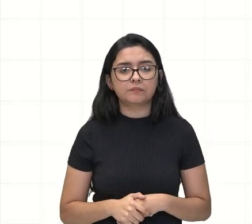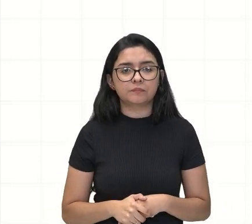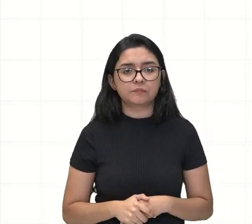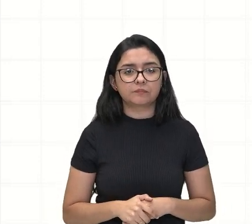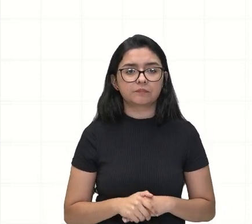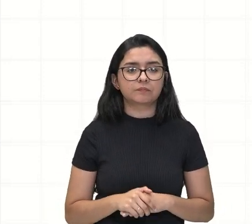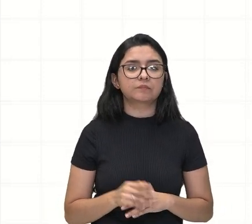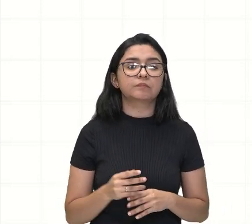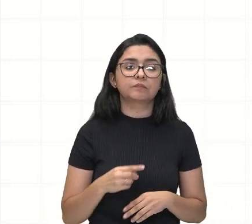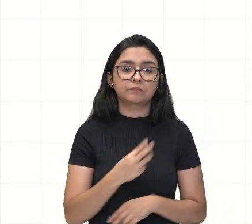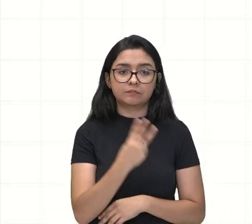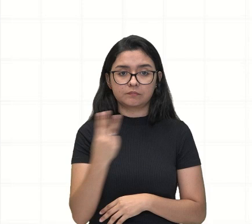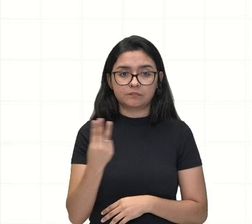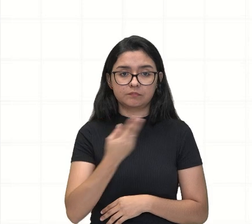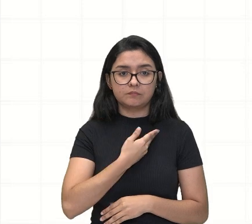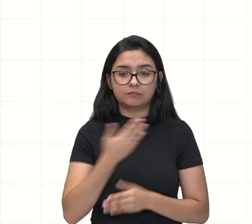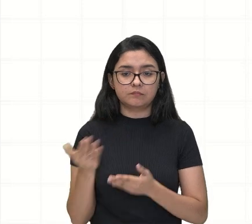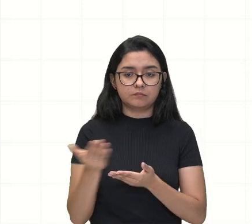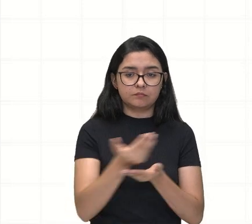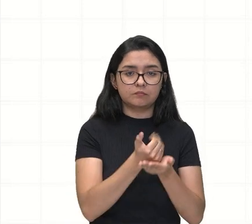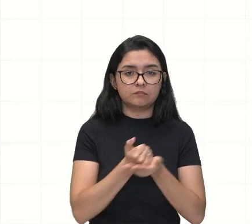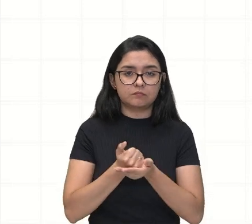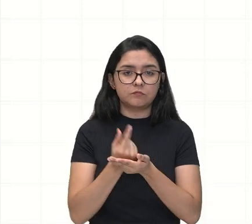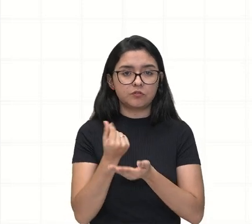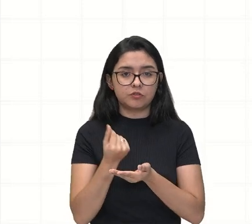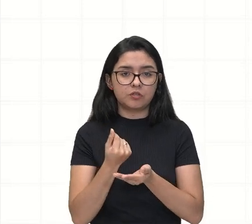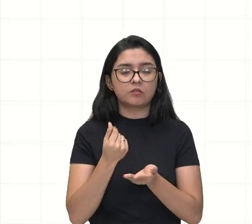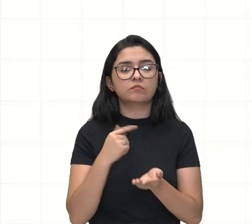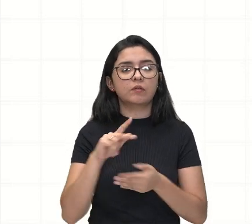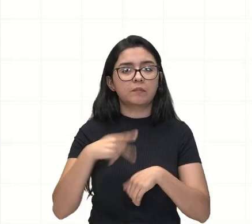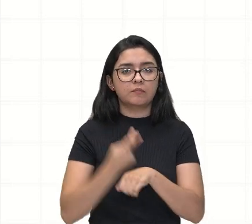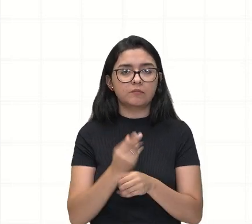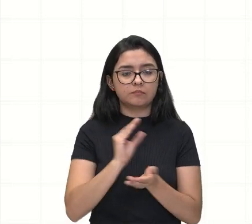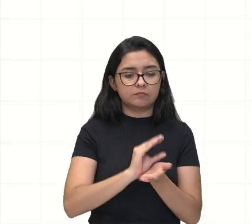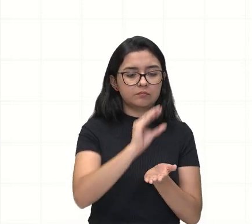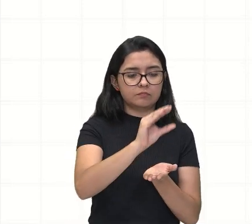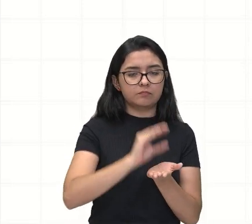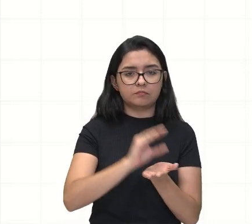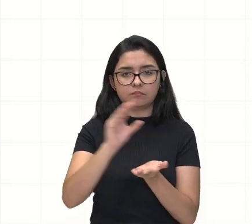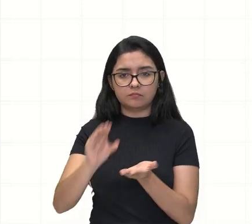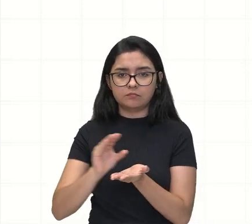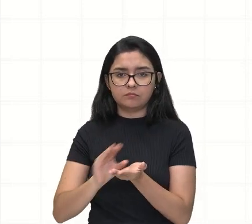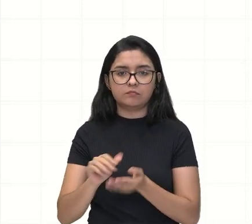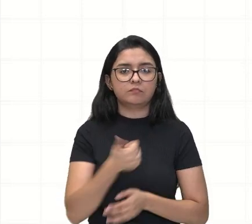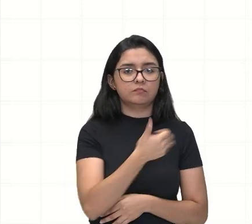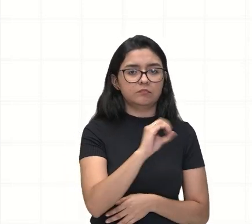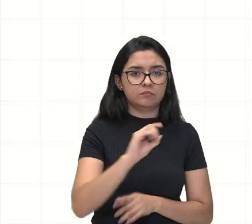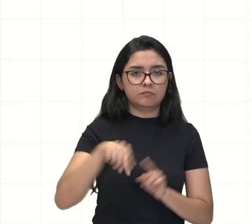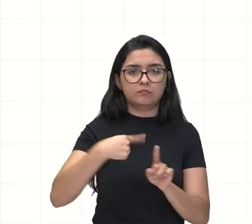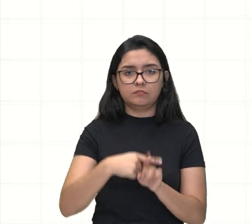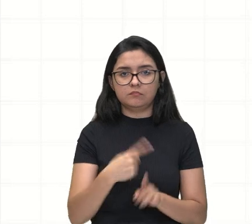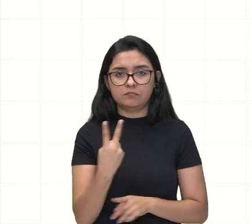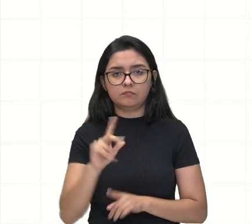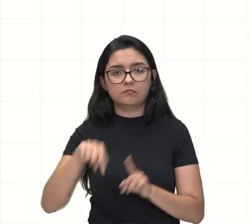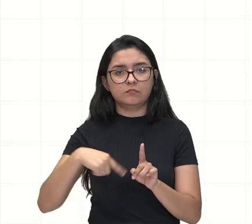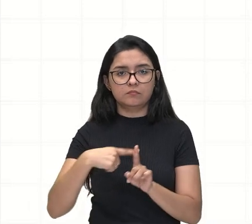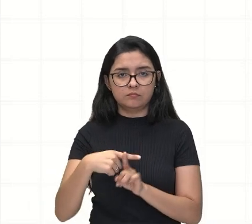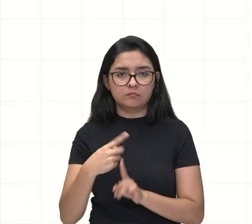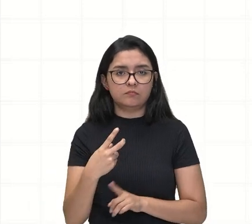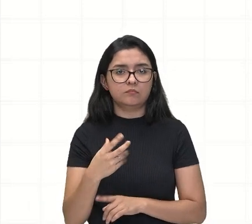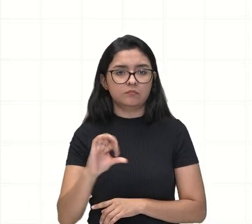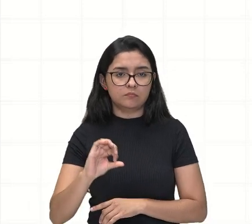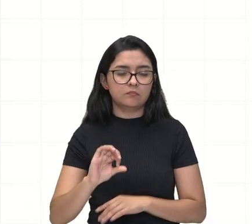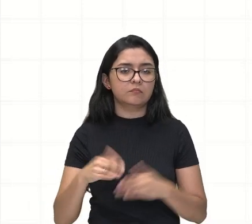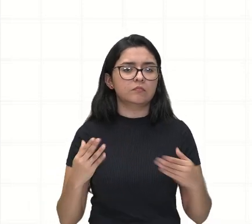3 amigos juntaram suas economias e repartiram em 3 partes iguais. Sabendo que Manuela tinha 10, Mário 2 e Hilner 9, né? A